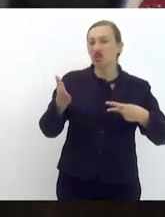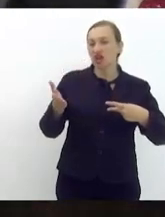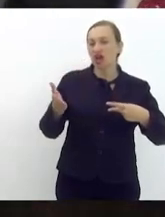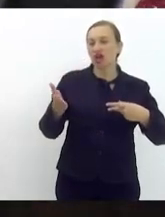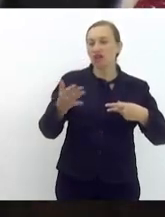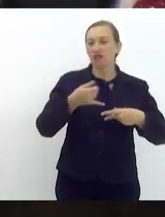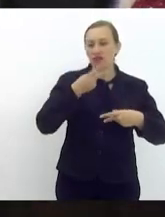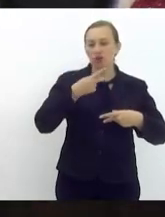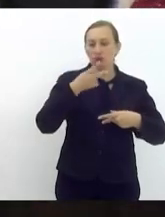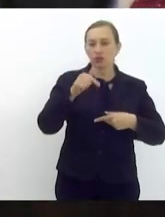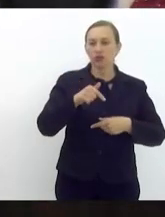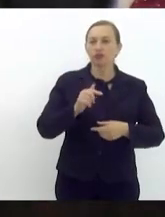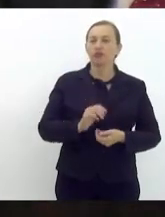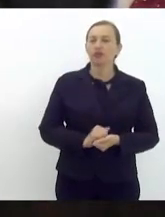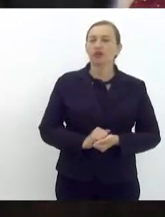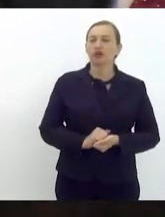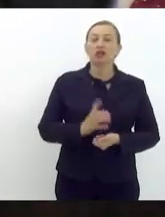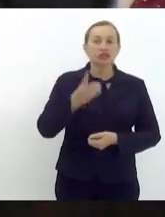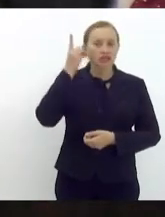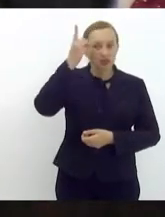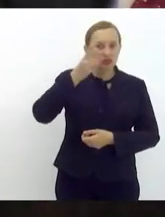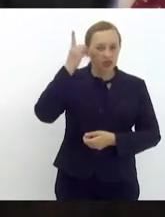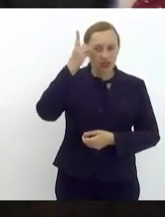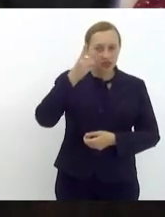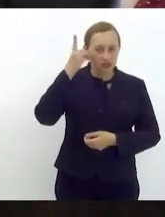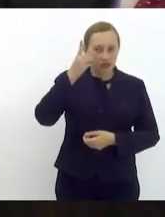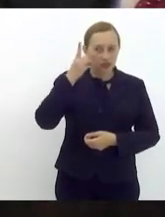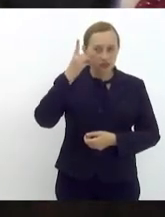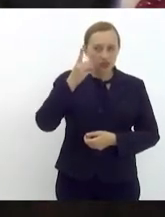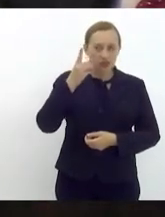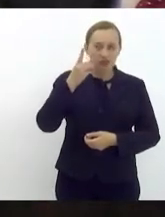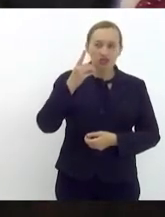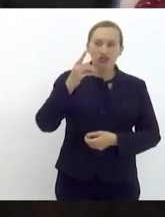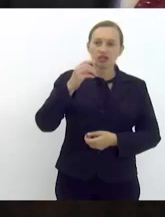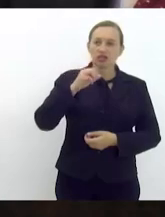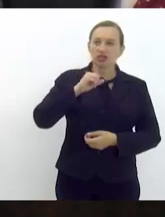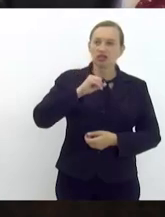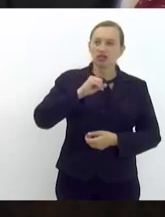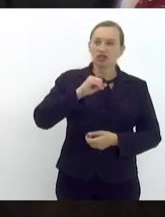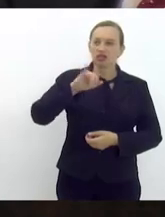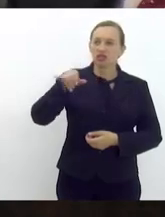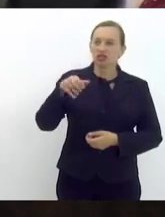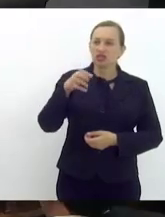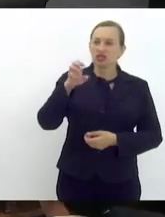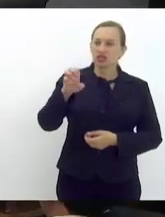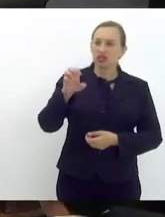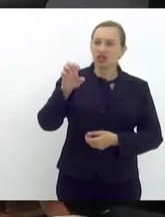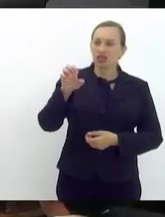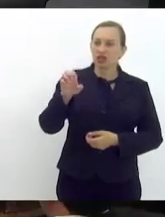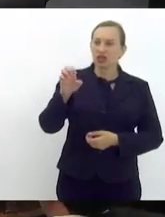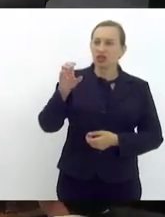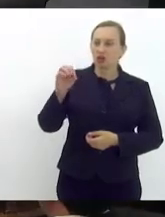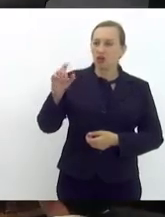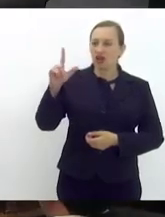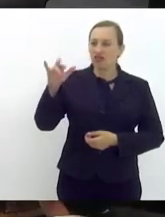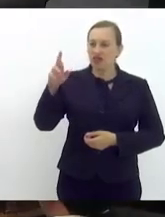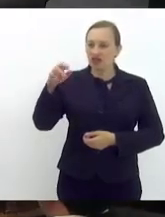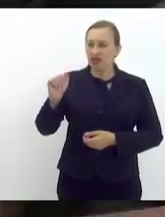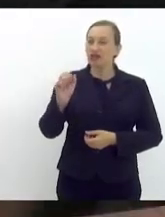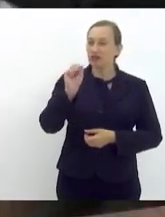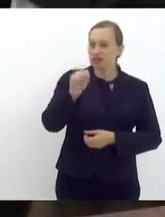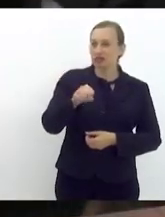isso consignado. Deputado Jari Oliveira. Sim.